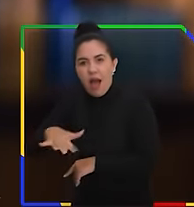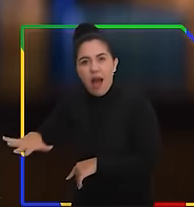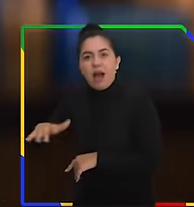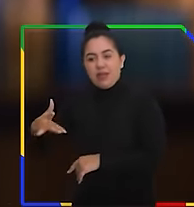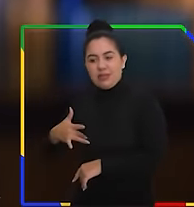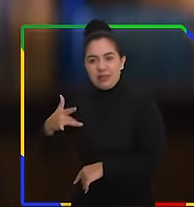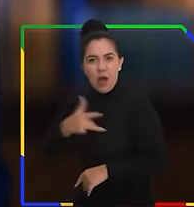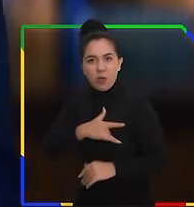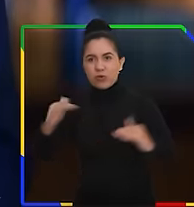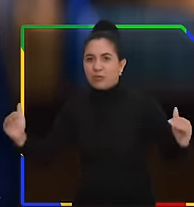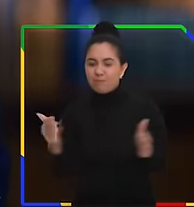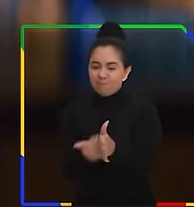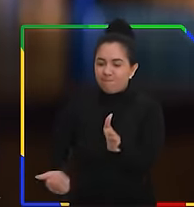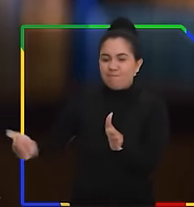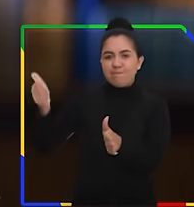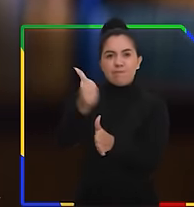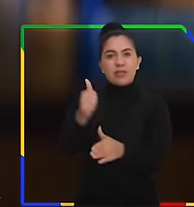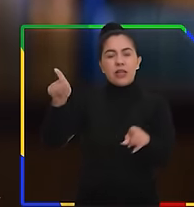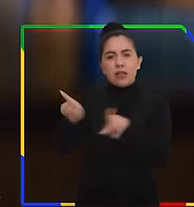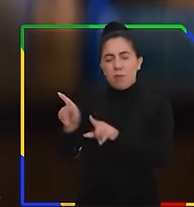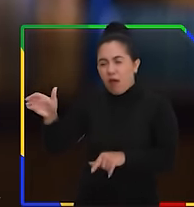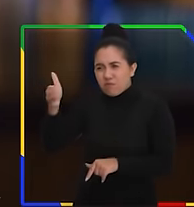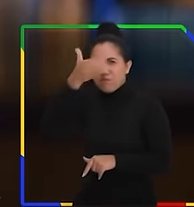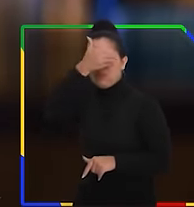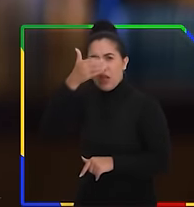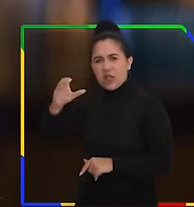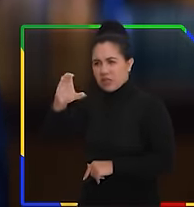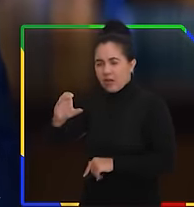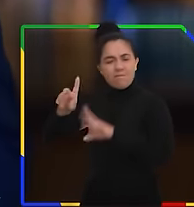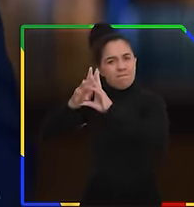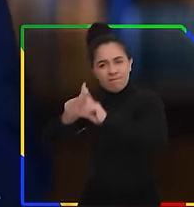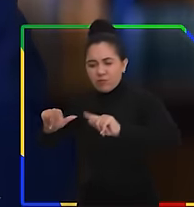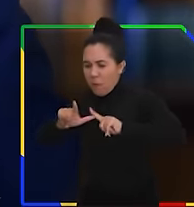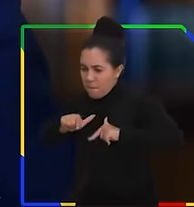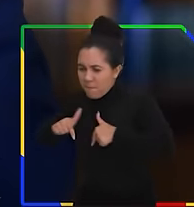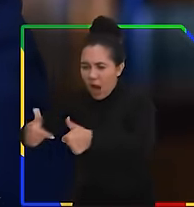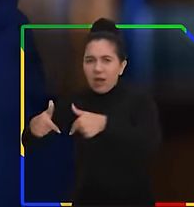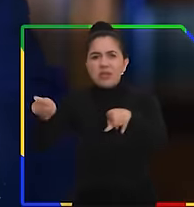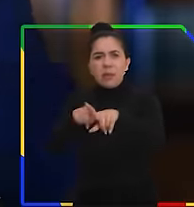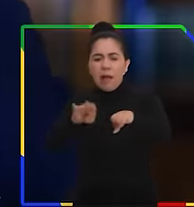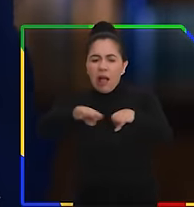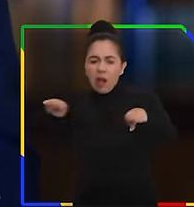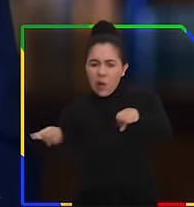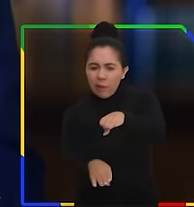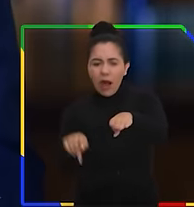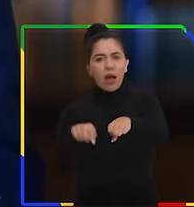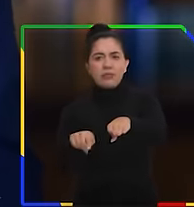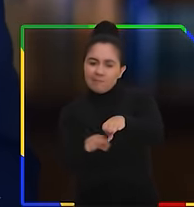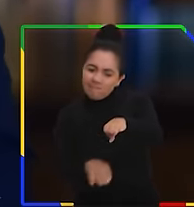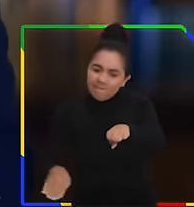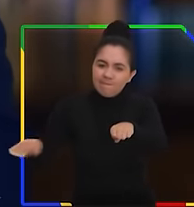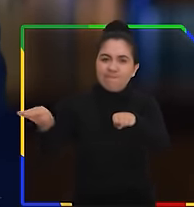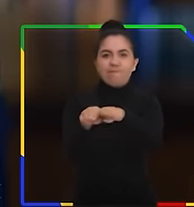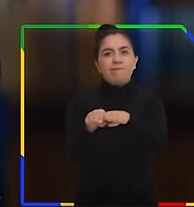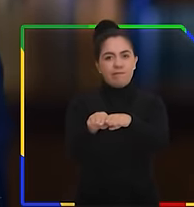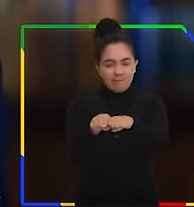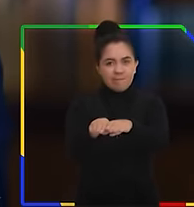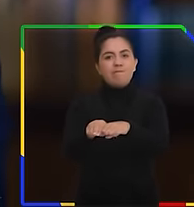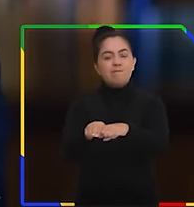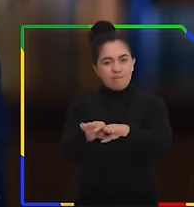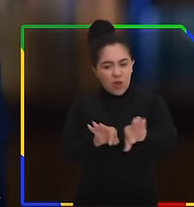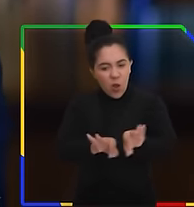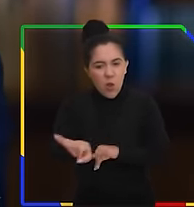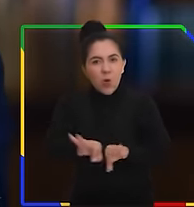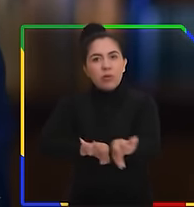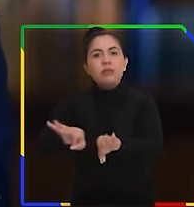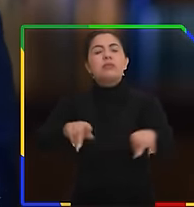prioridade. Que a ciência derrotasse o negacionismo. E que o combate a todas as formas de desigualdade voltasse à